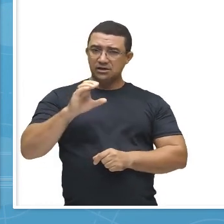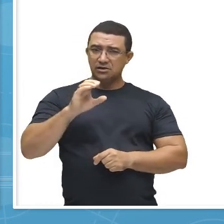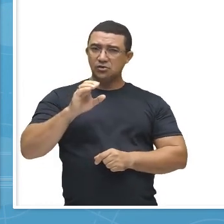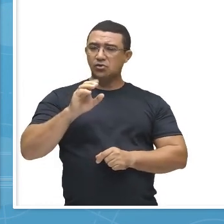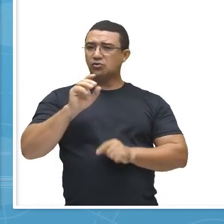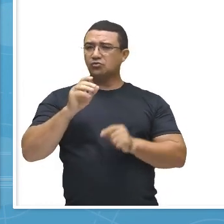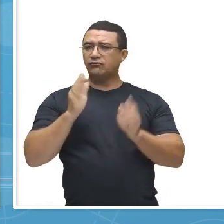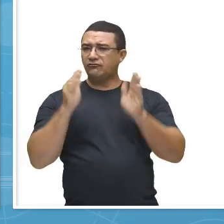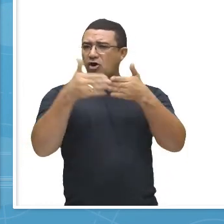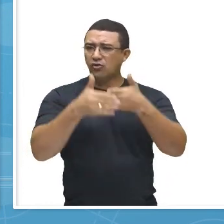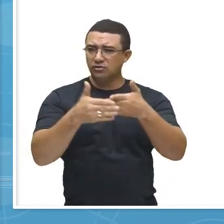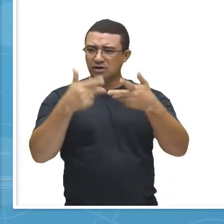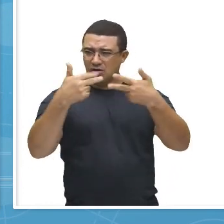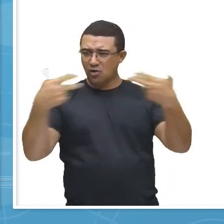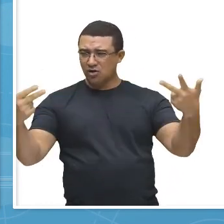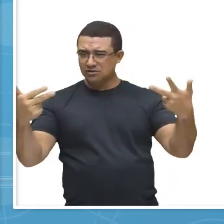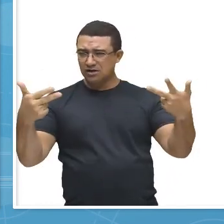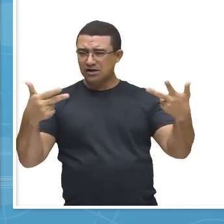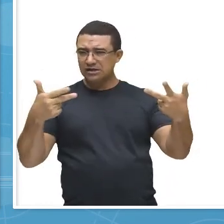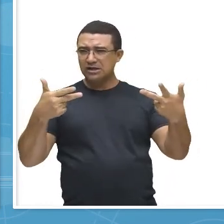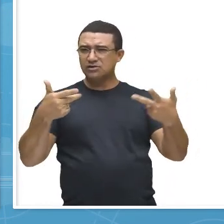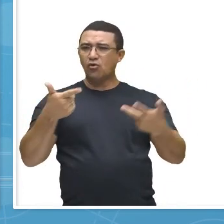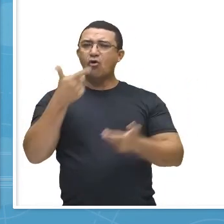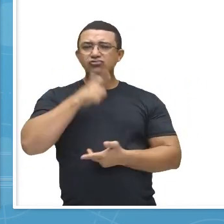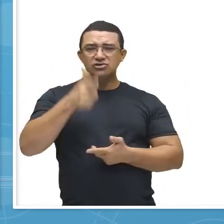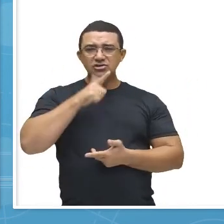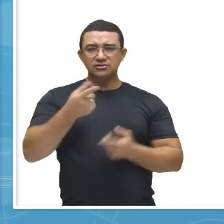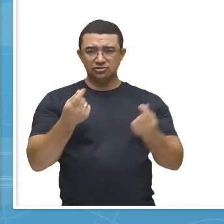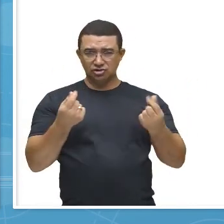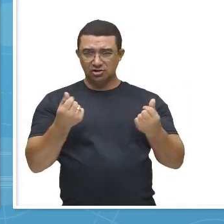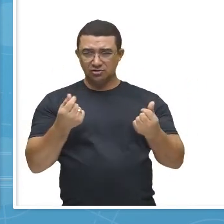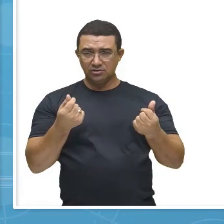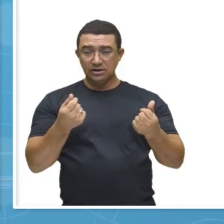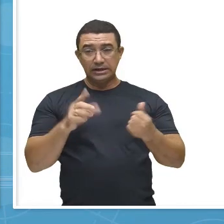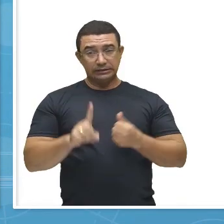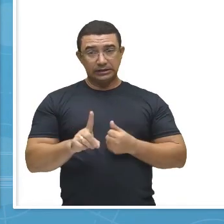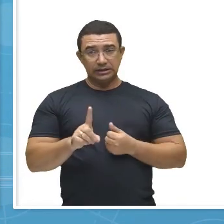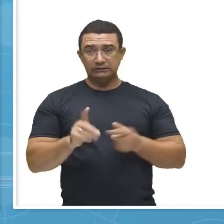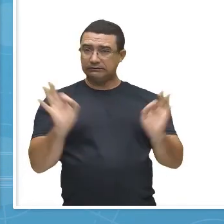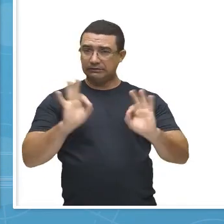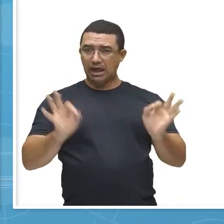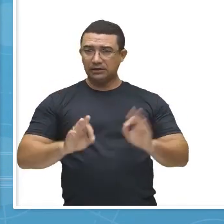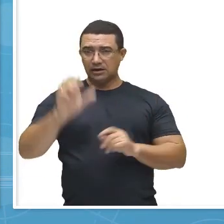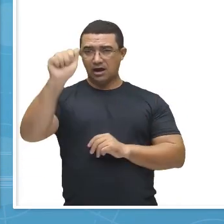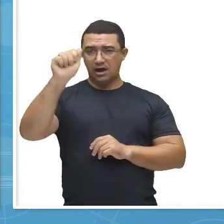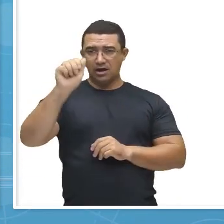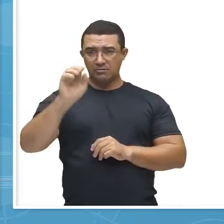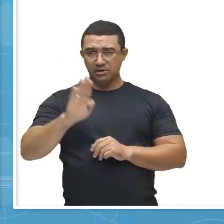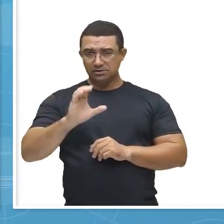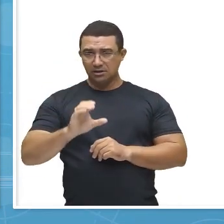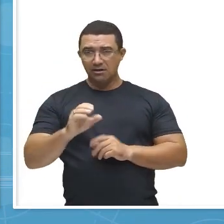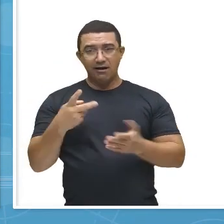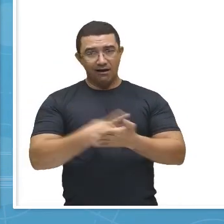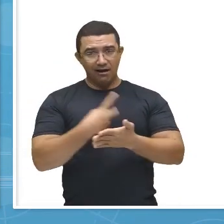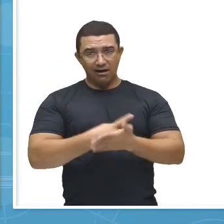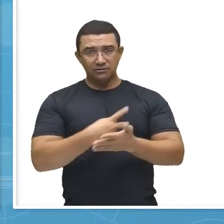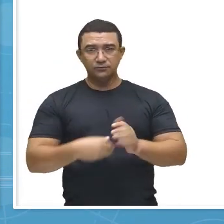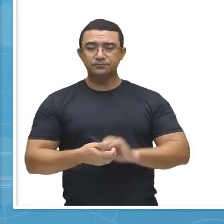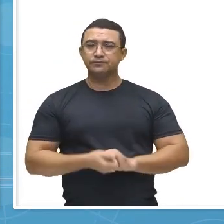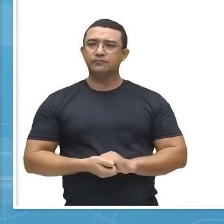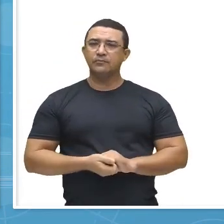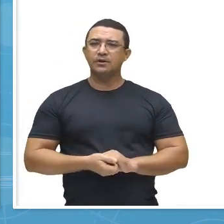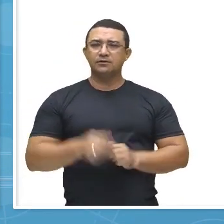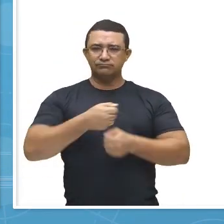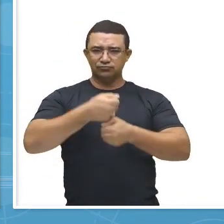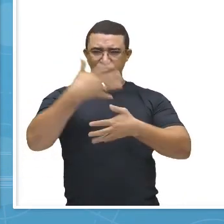dinheiro? Ou letra D. Nenhuma das alternativas anteriores, né? Da mesma maneira, você responde lá no chat, coloca o